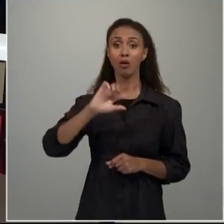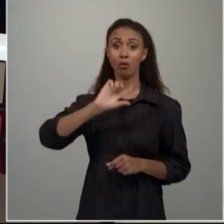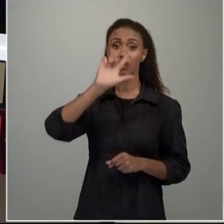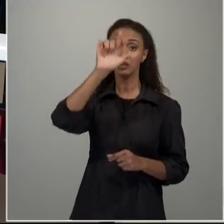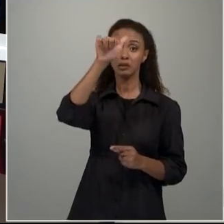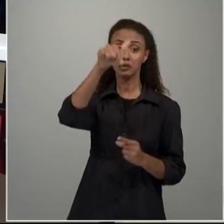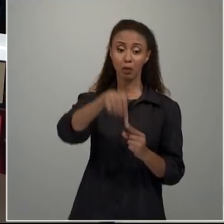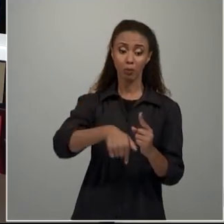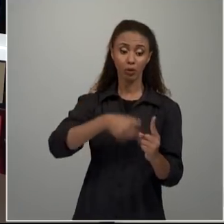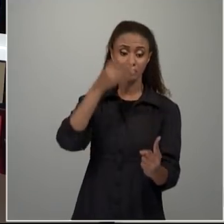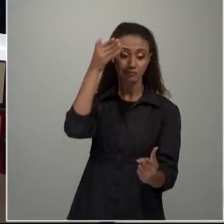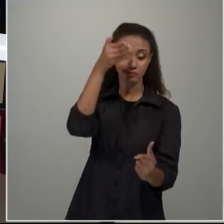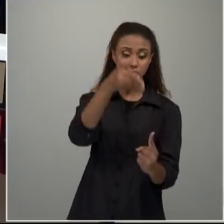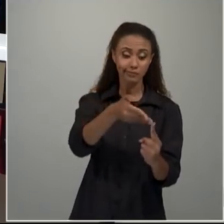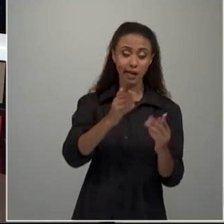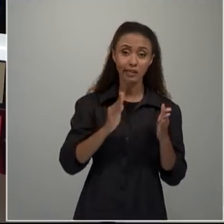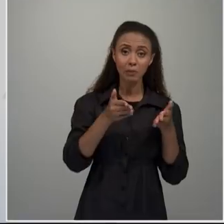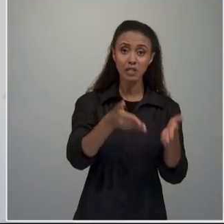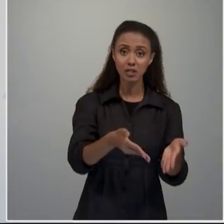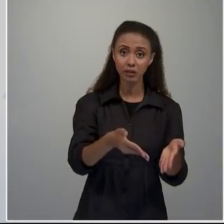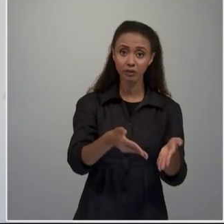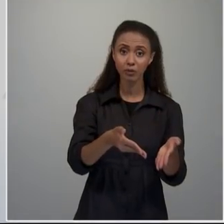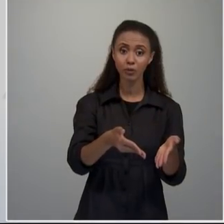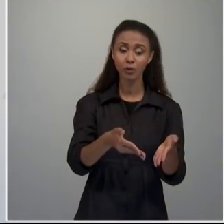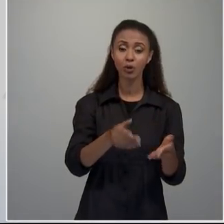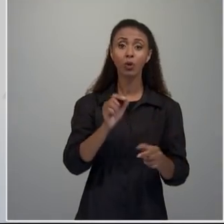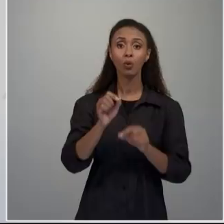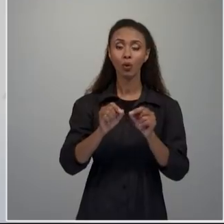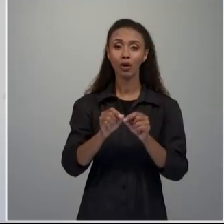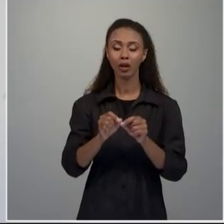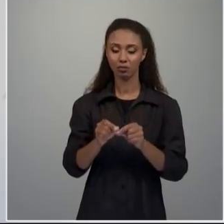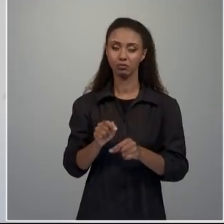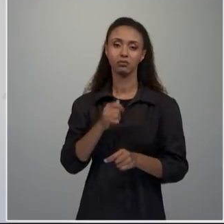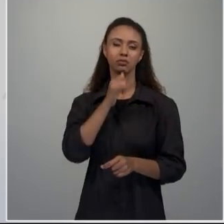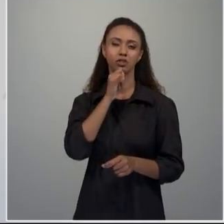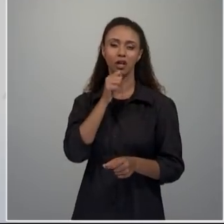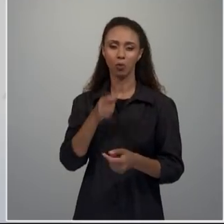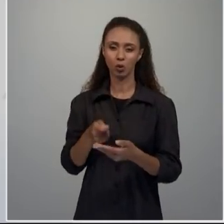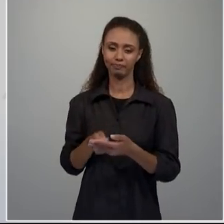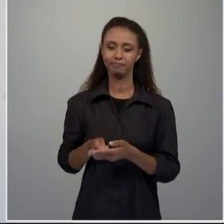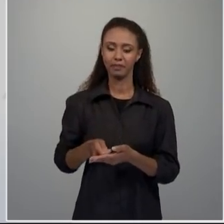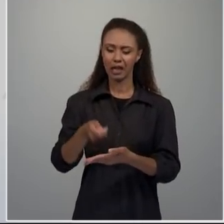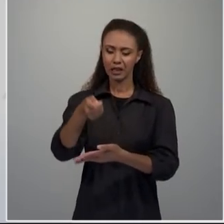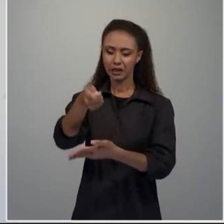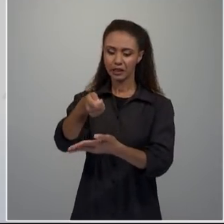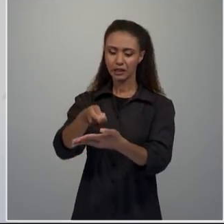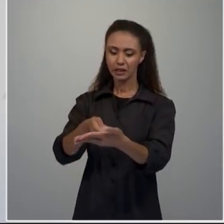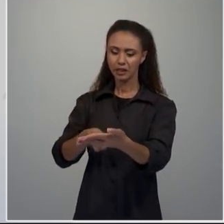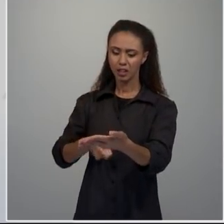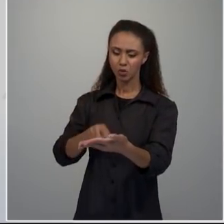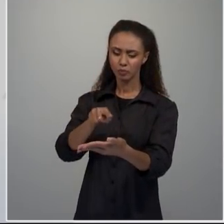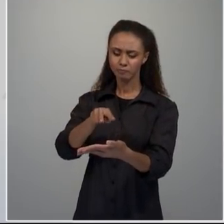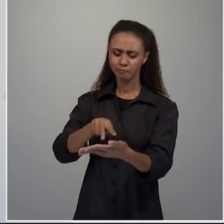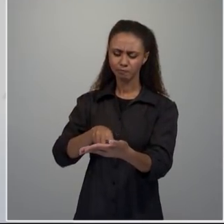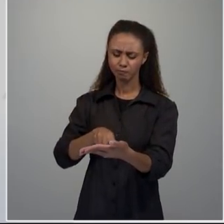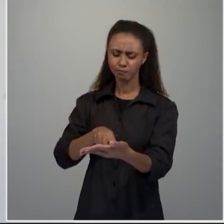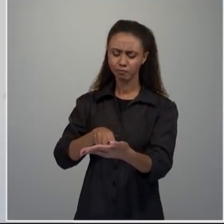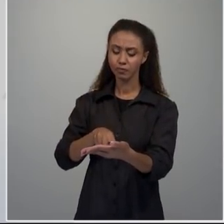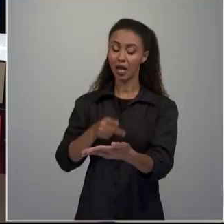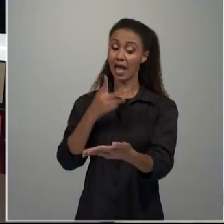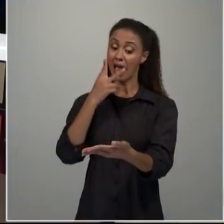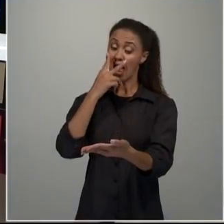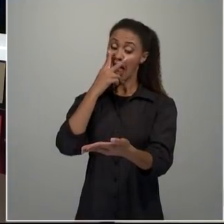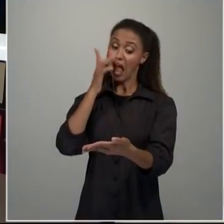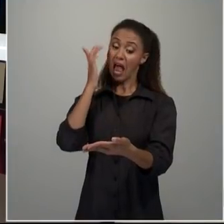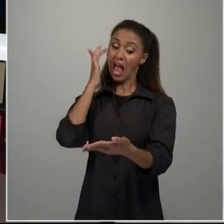prediction é aquilo que eu vou olhar para o texto e fazer aquela previsão a eu acho que esse texto fala sobre tal